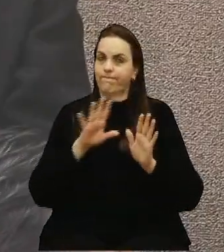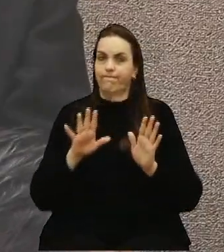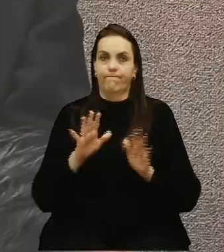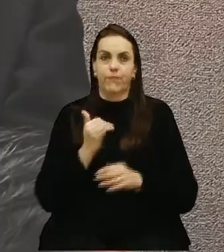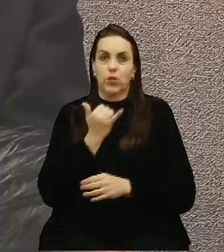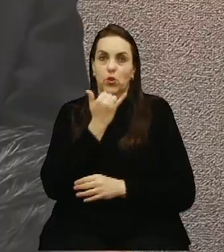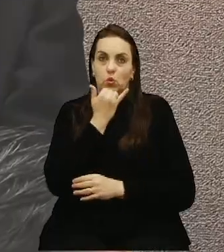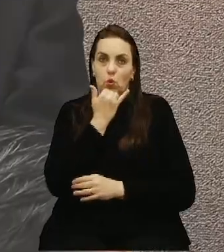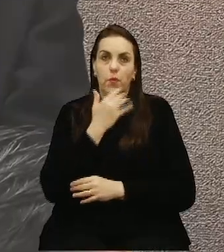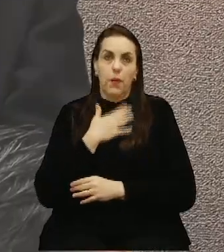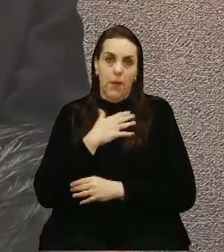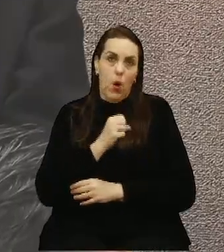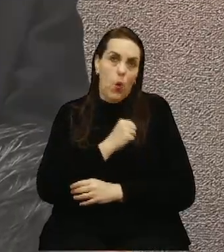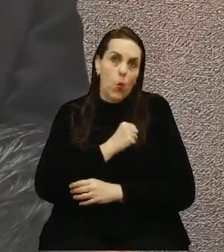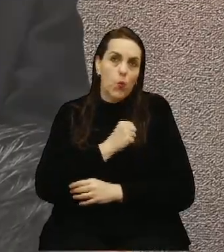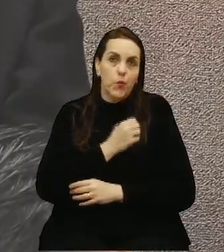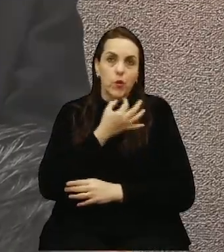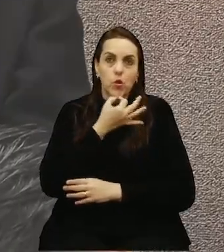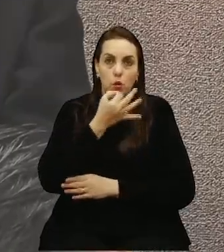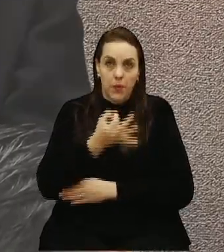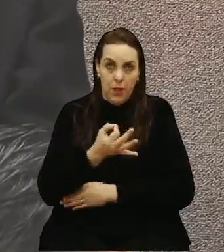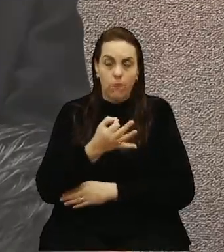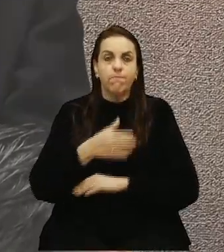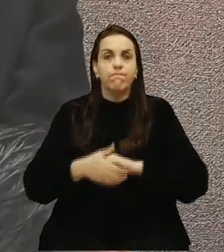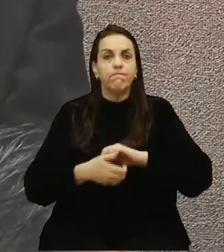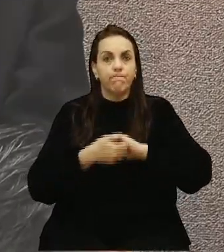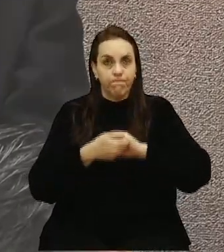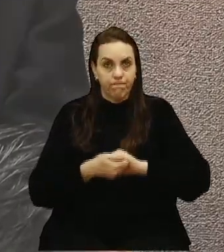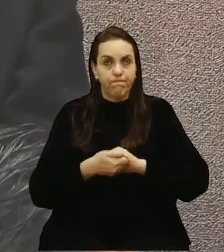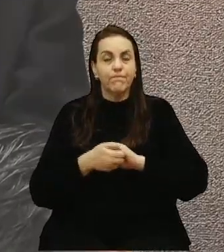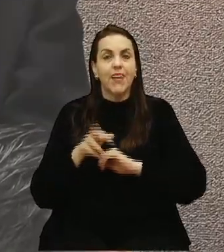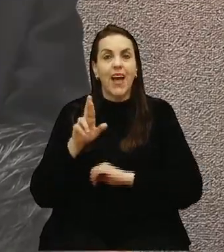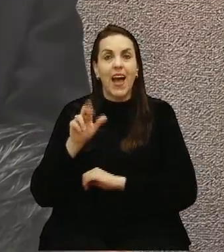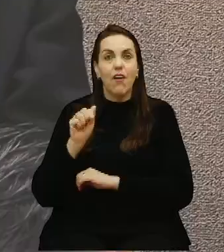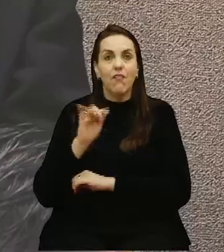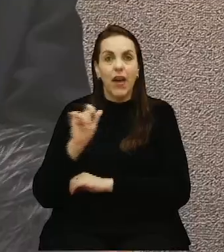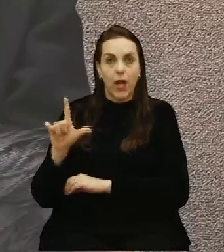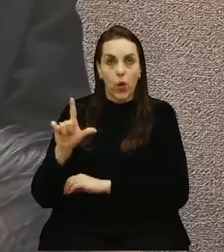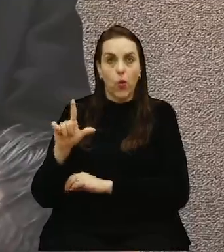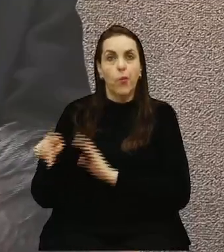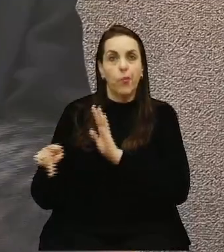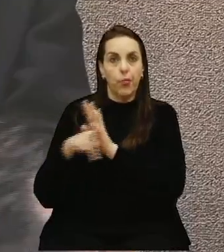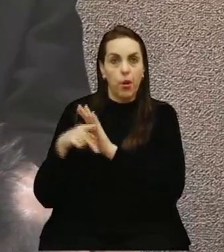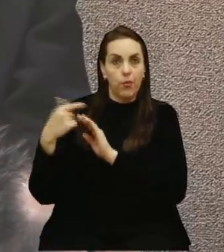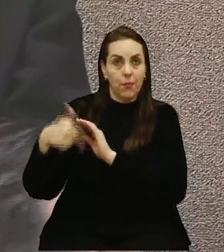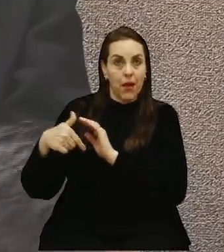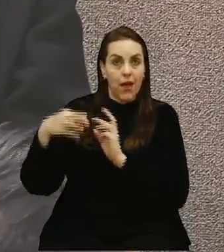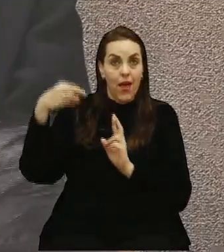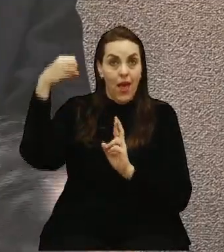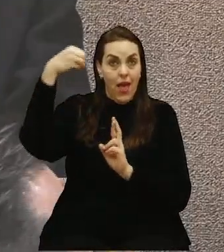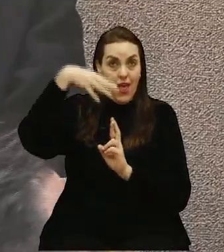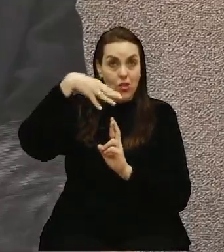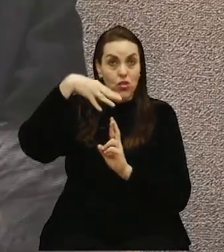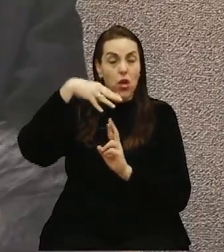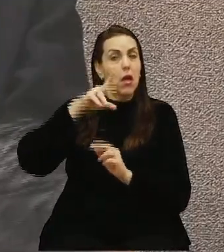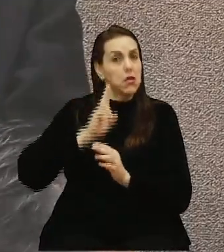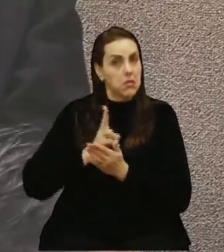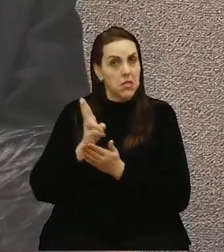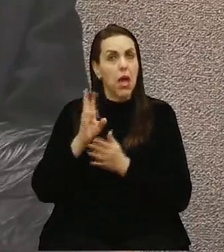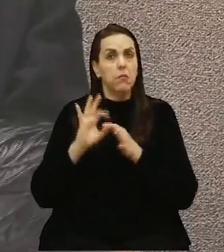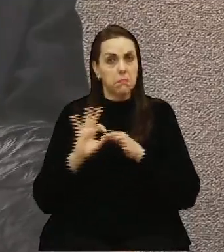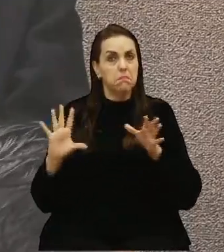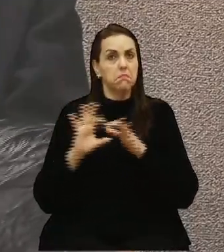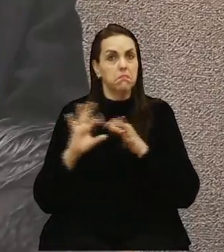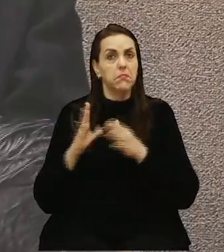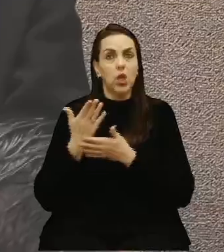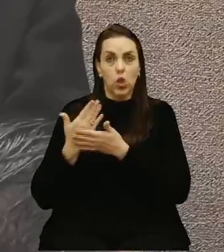eu quero fazer uma saudação especial ao Rafael, que é da RGE, que sempre nos atende, é uma pessoa muito solícita, penso que com todos os vereadores. E